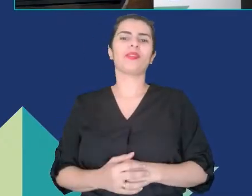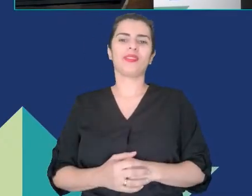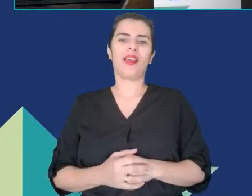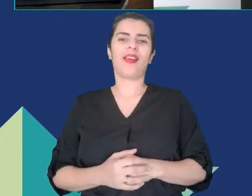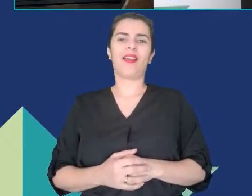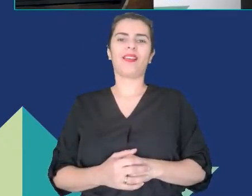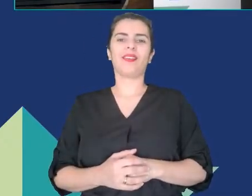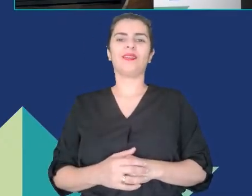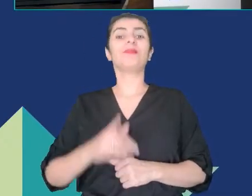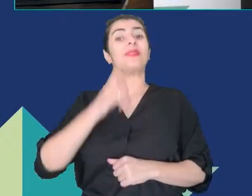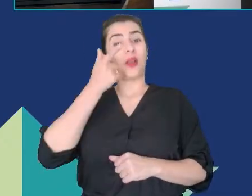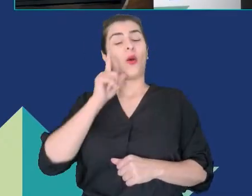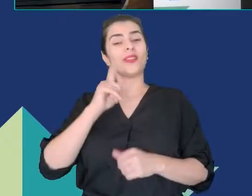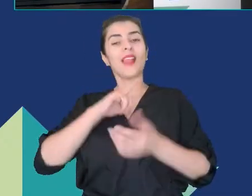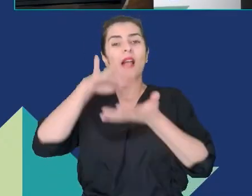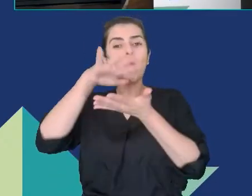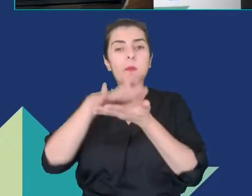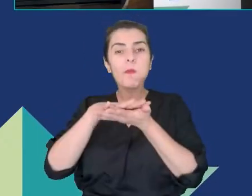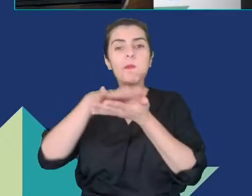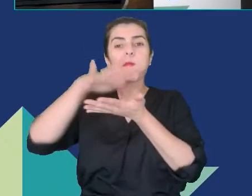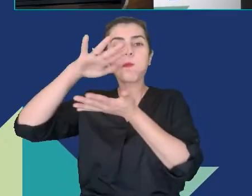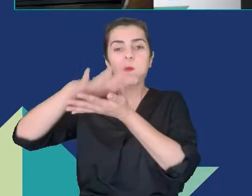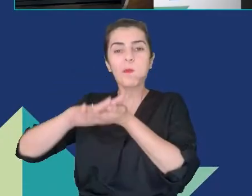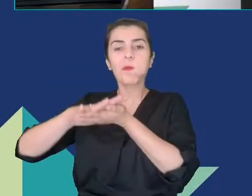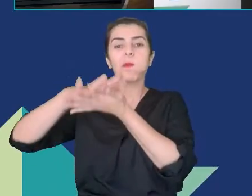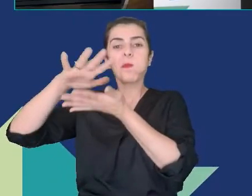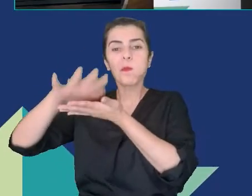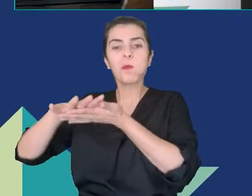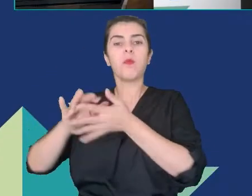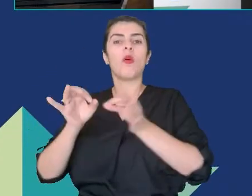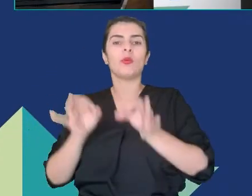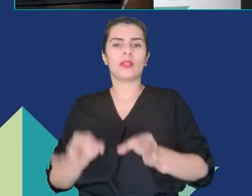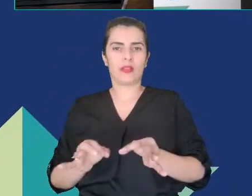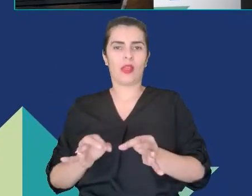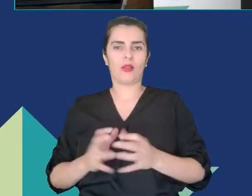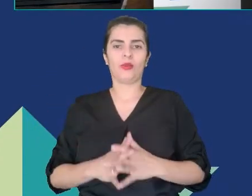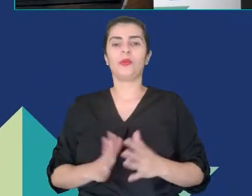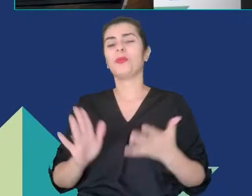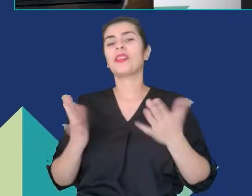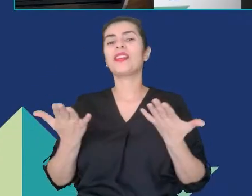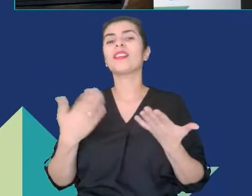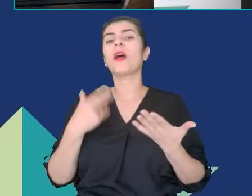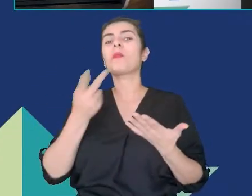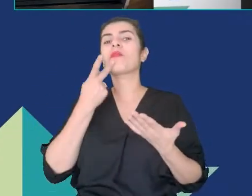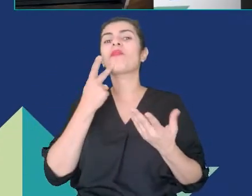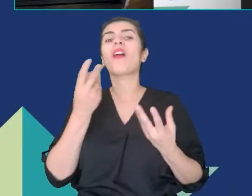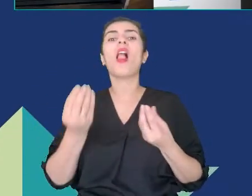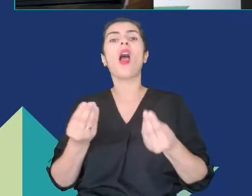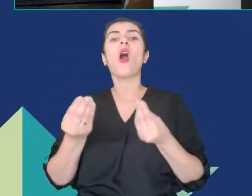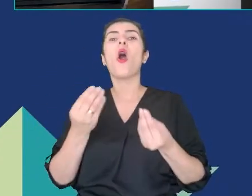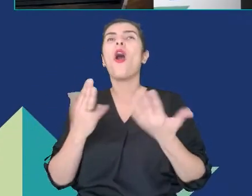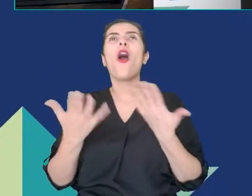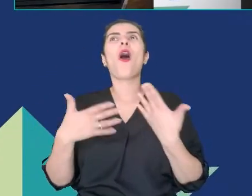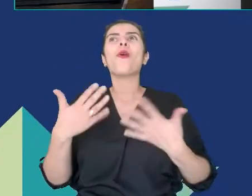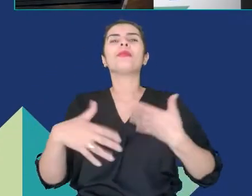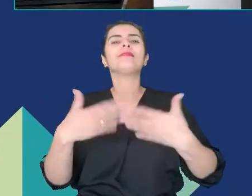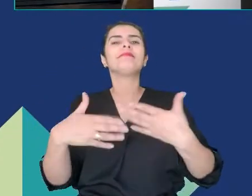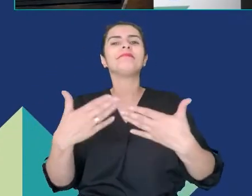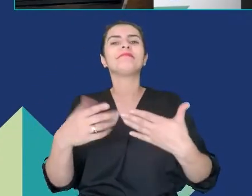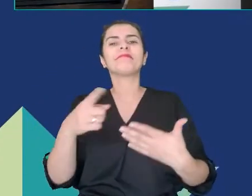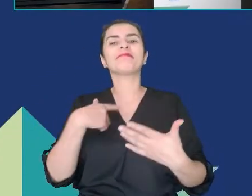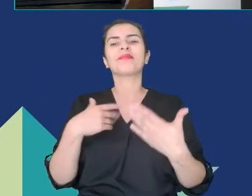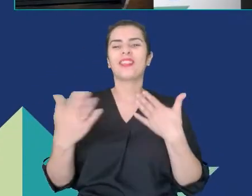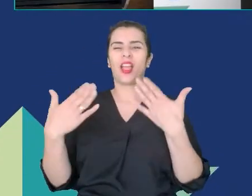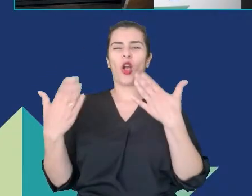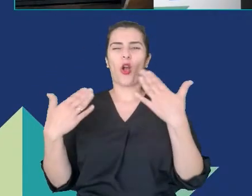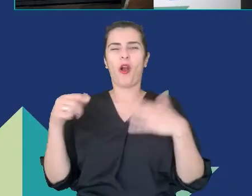compactação correta. Né? Então, para trazer, né, assim, o que, no final das contas, essa conversa com a equipe